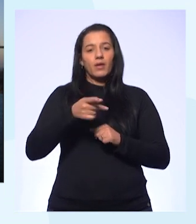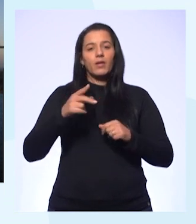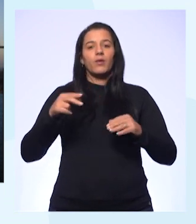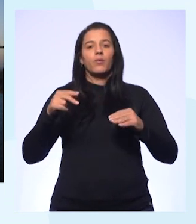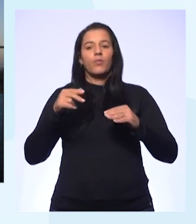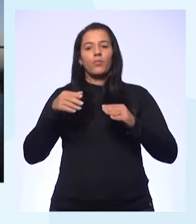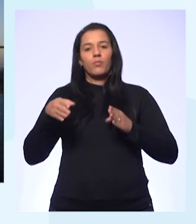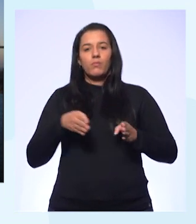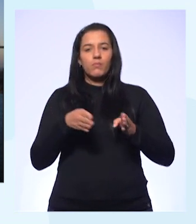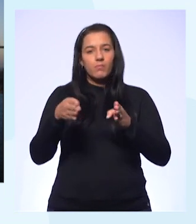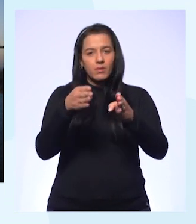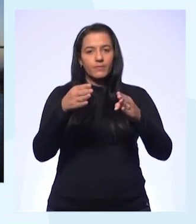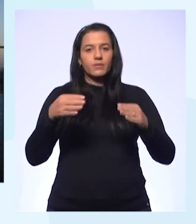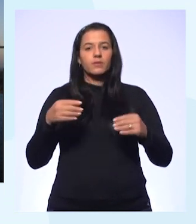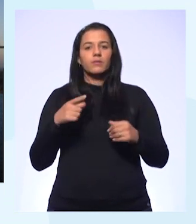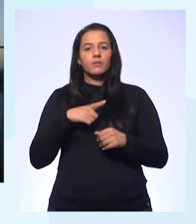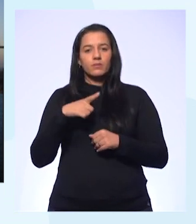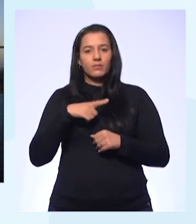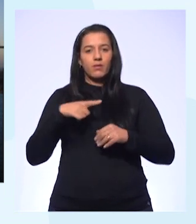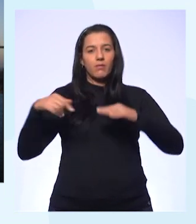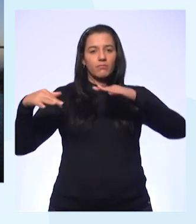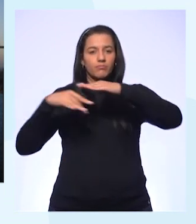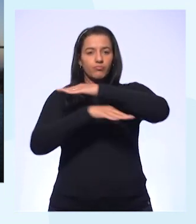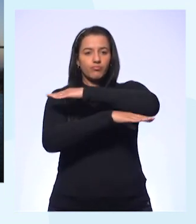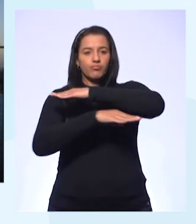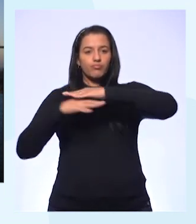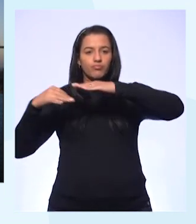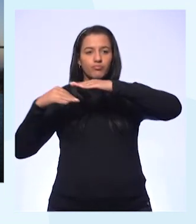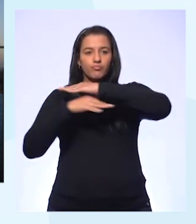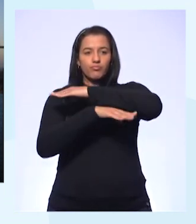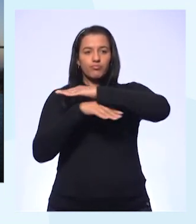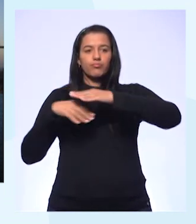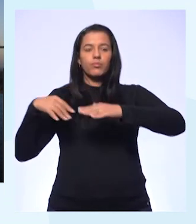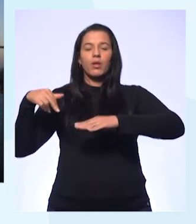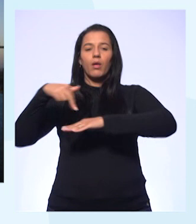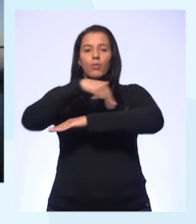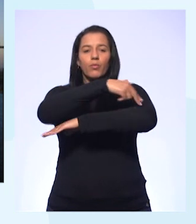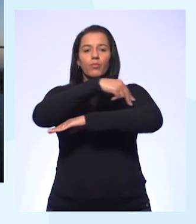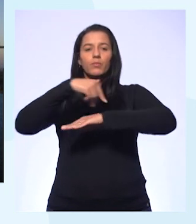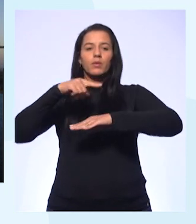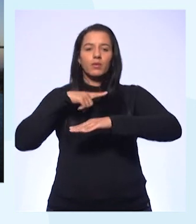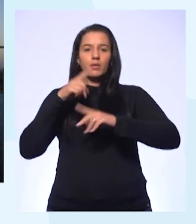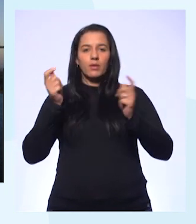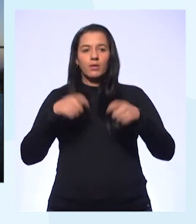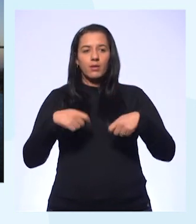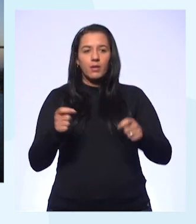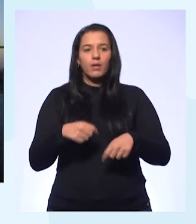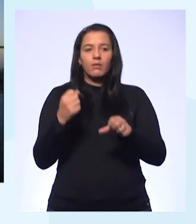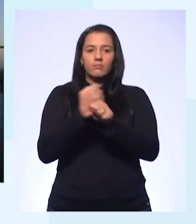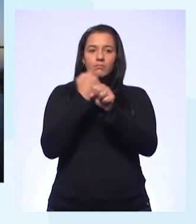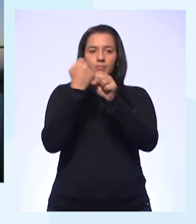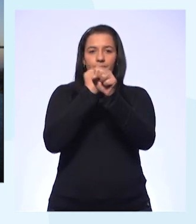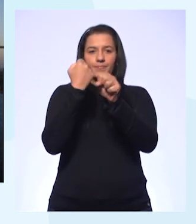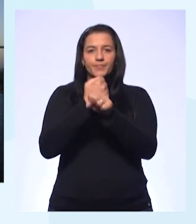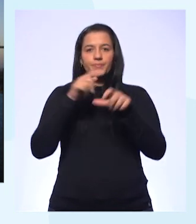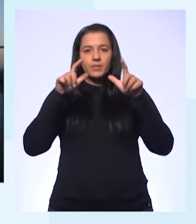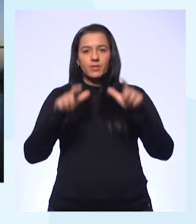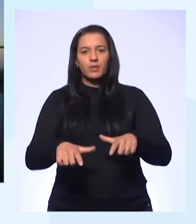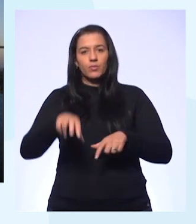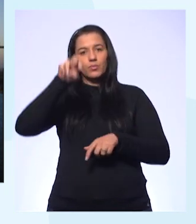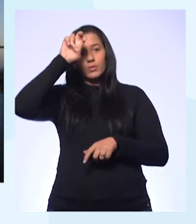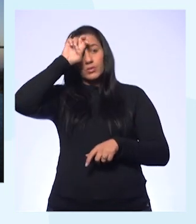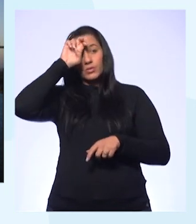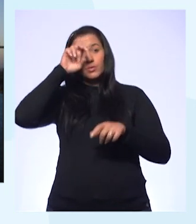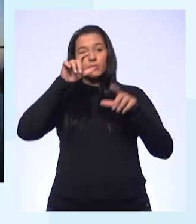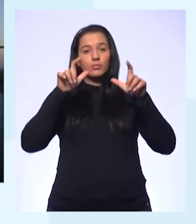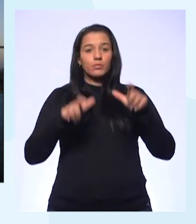navegável, né, ela é artificial porque foi construída pelo ser humano, está localizada entre o Egito